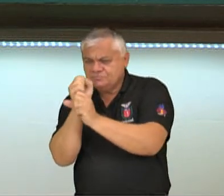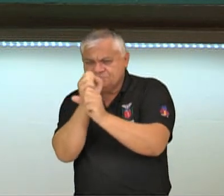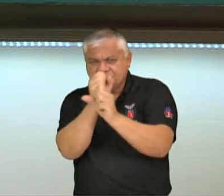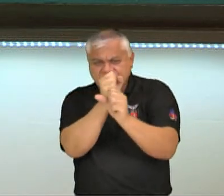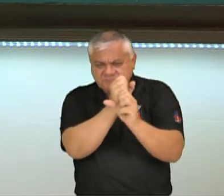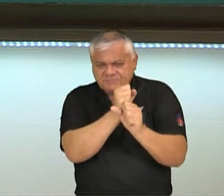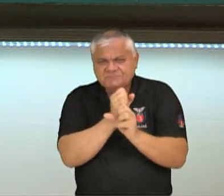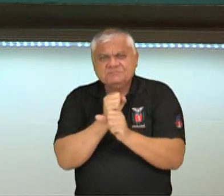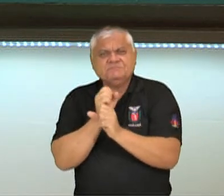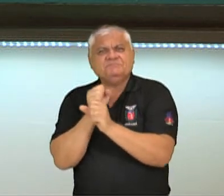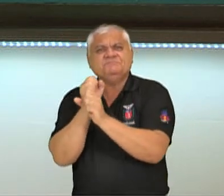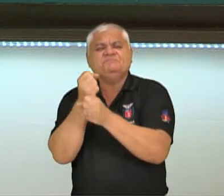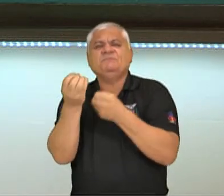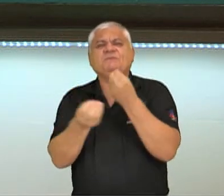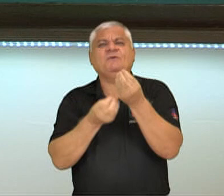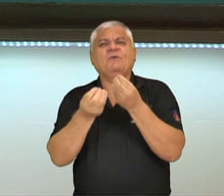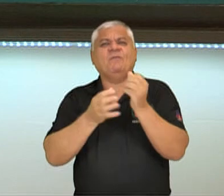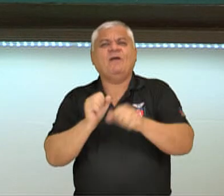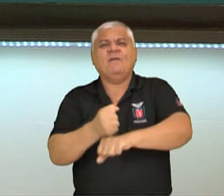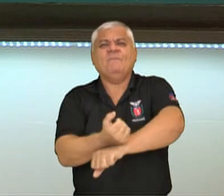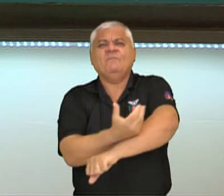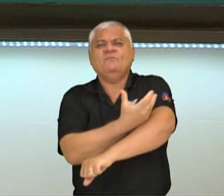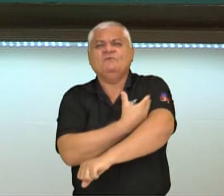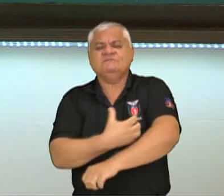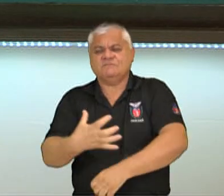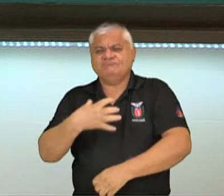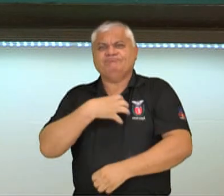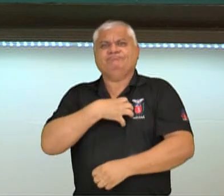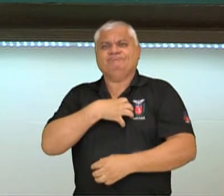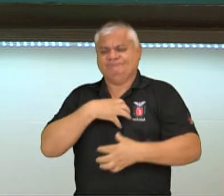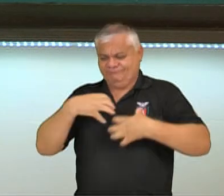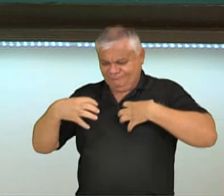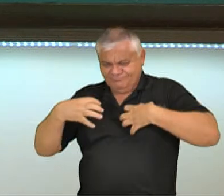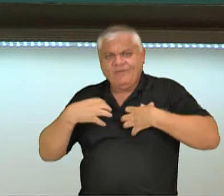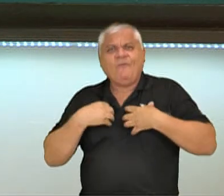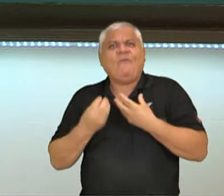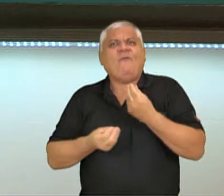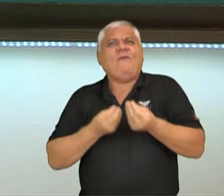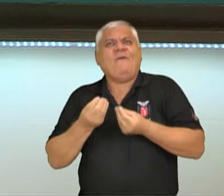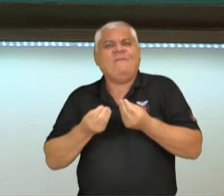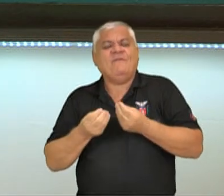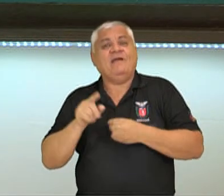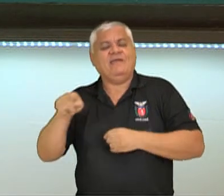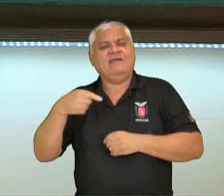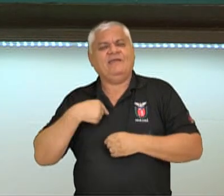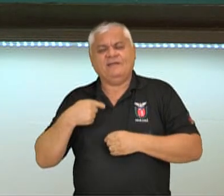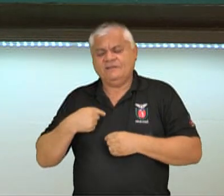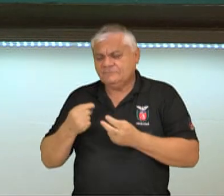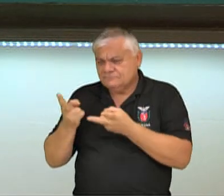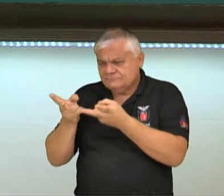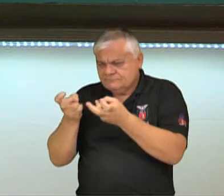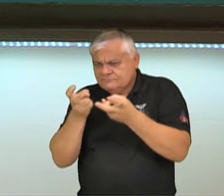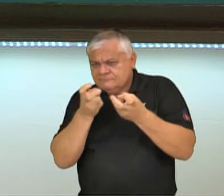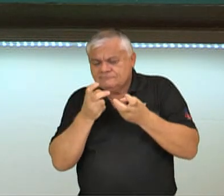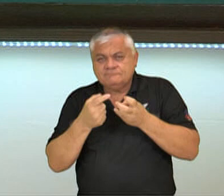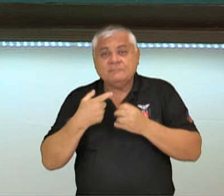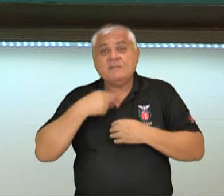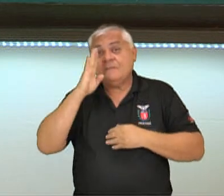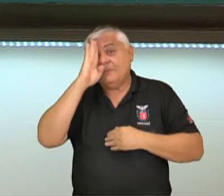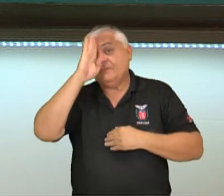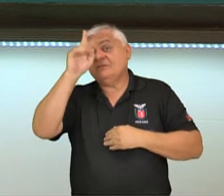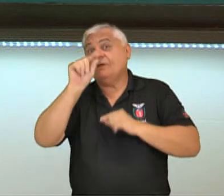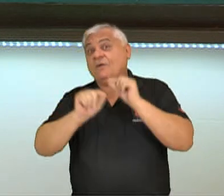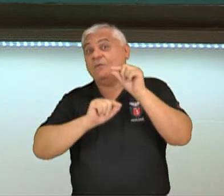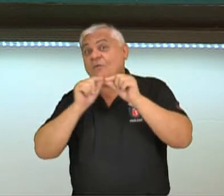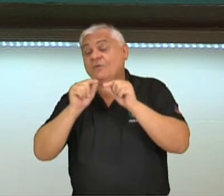como que as emoções afetavam o nosso corpo. Né? Como que eles fizeram isso? Eles mediram o quê? Principalmente a